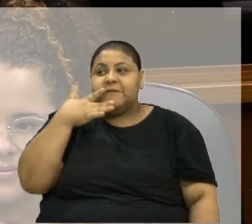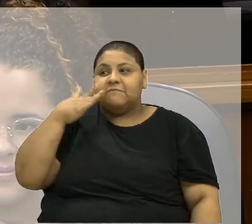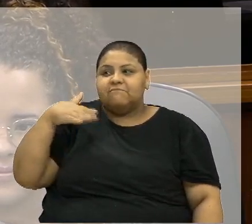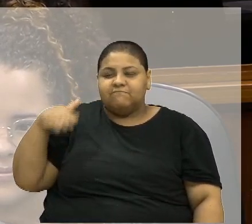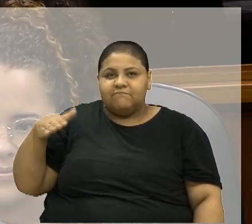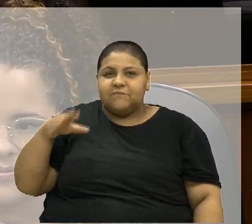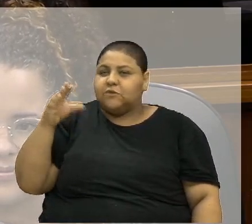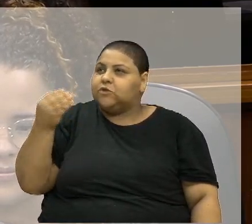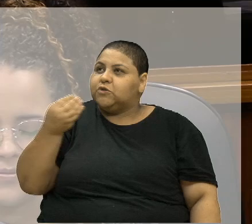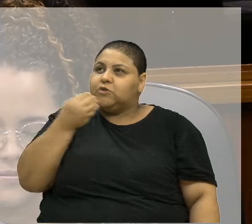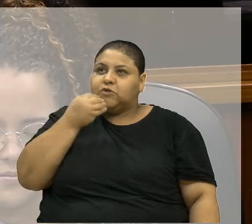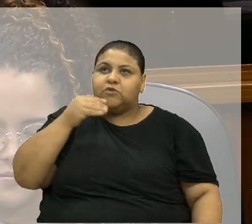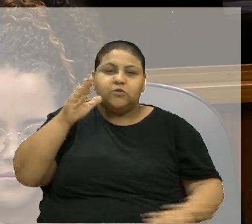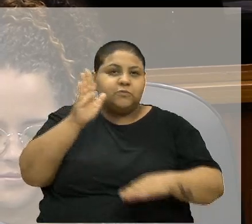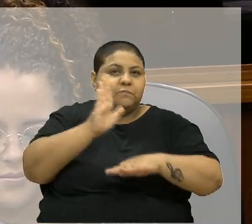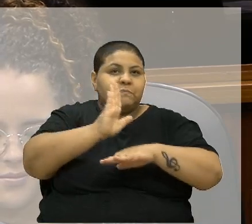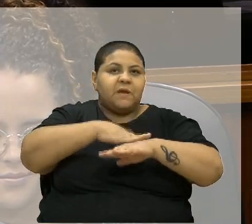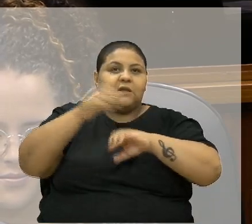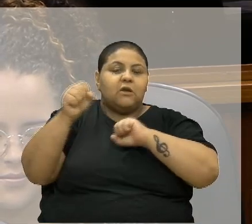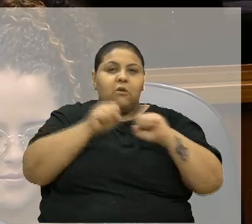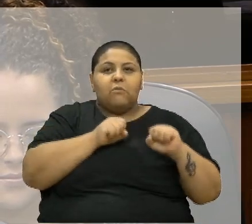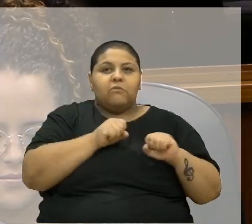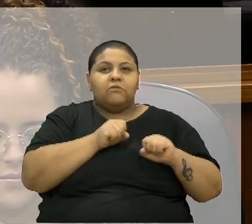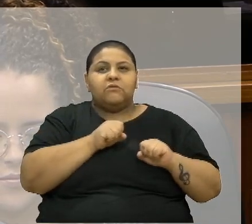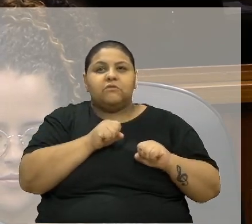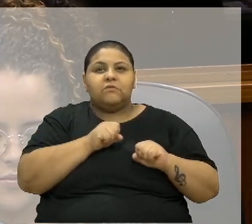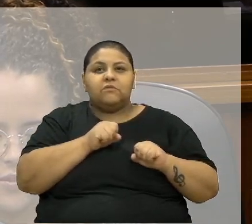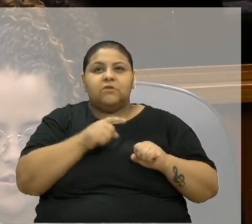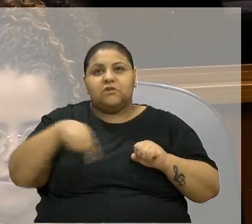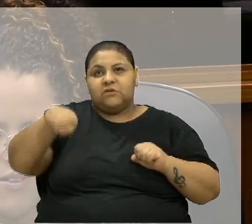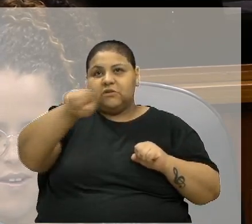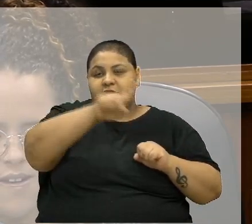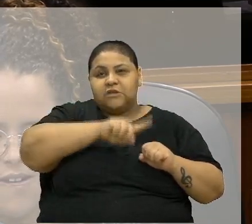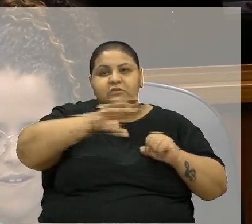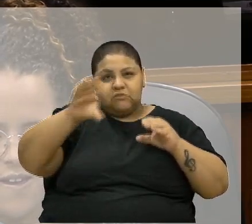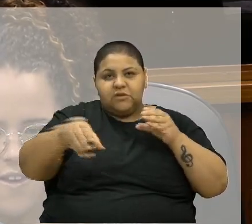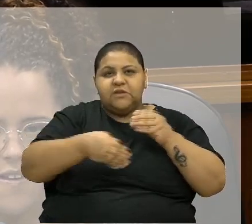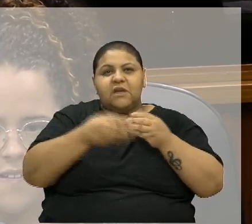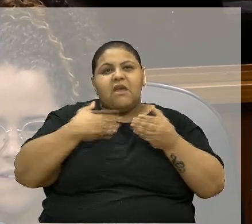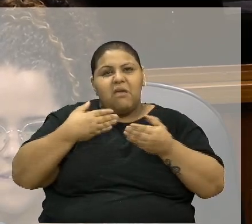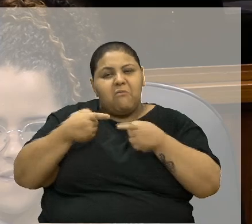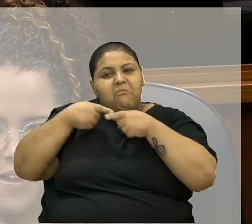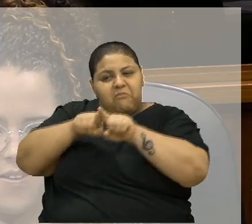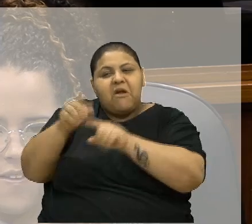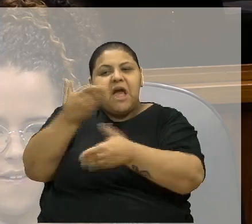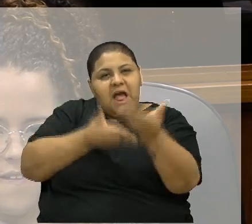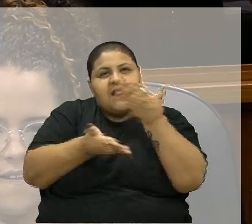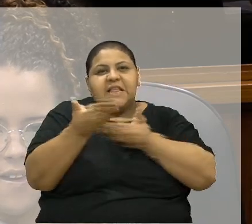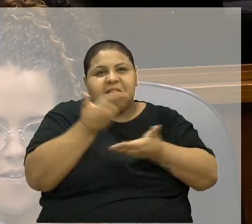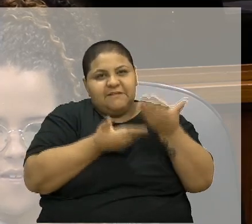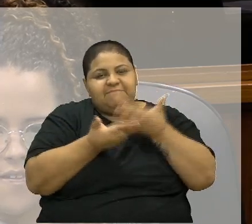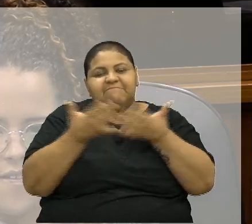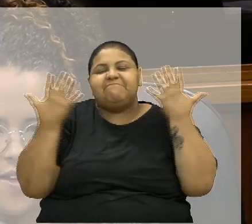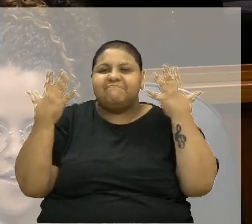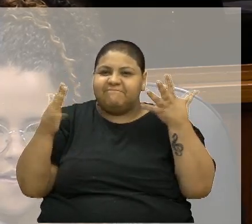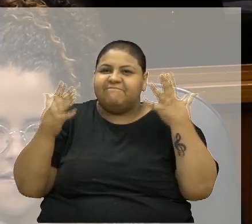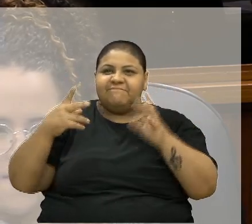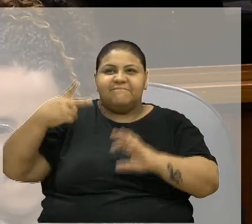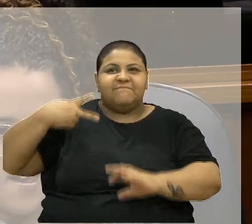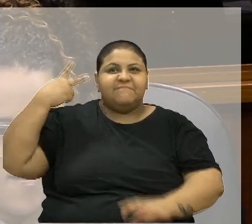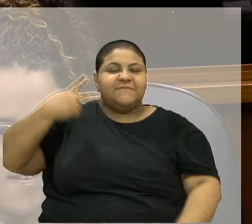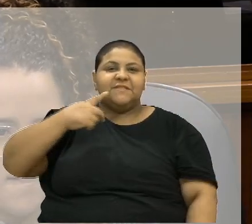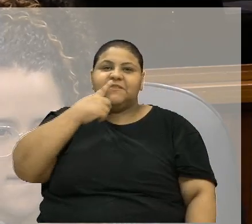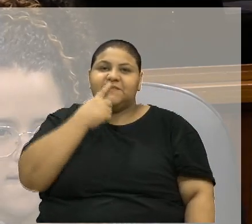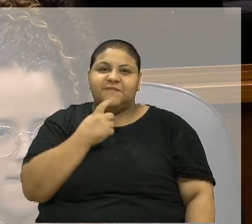e certamente com mais condições a gente poderia, né, eu digo a gente porque me coloco como parceiro, atender muito mais crianças. Então, parabéns, vereadora